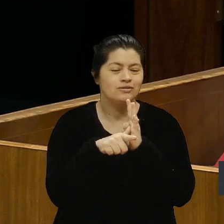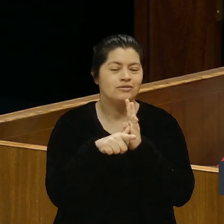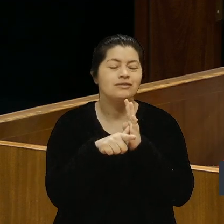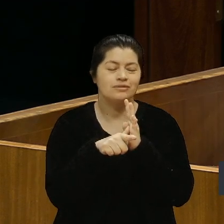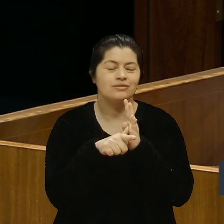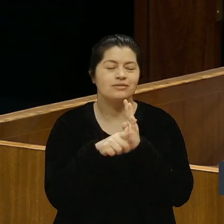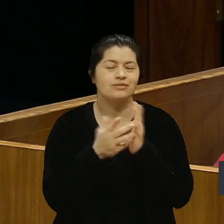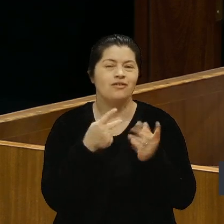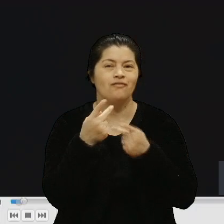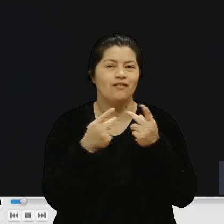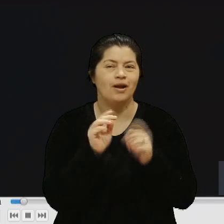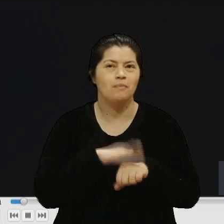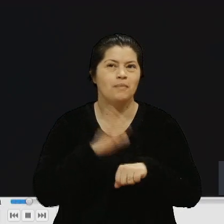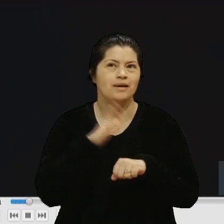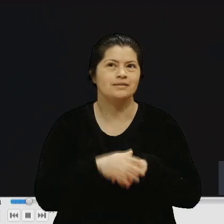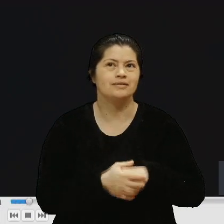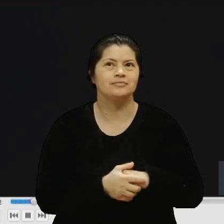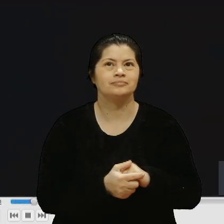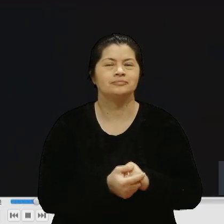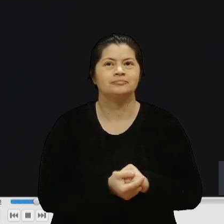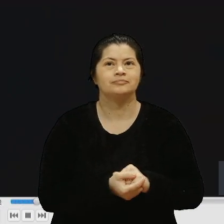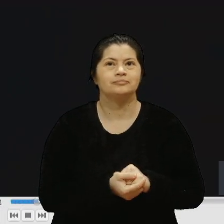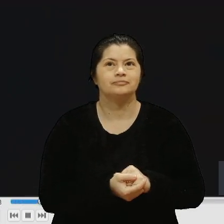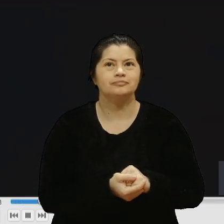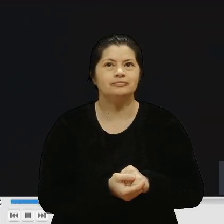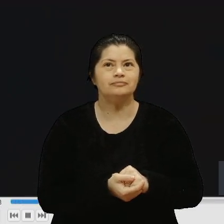Por favor, pode orar.